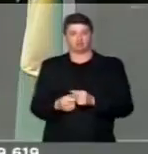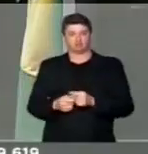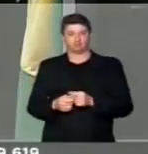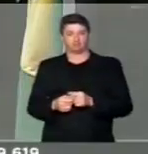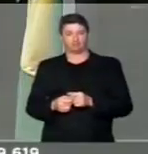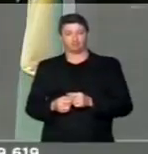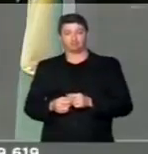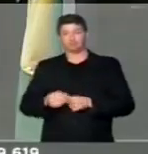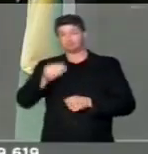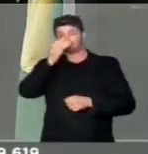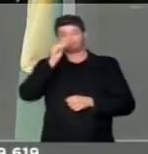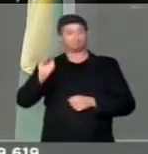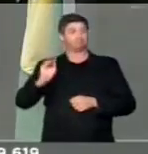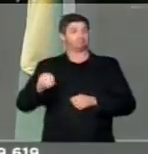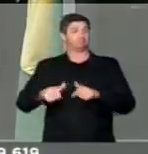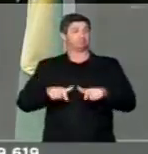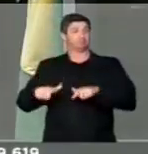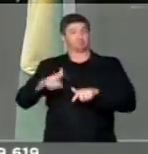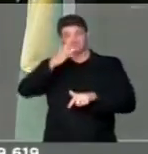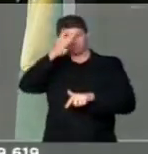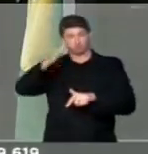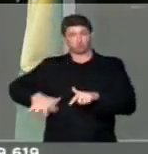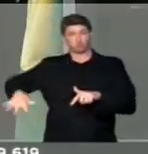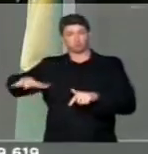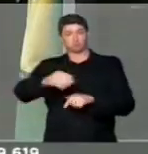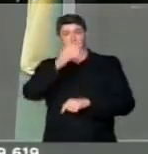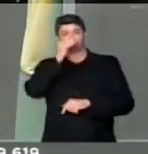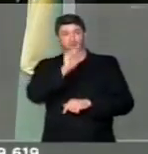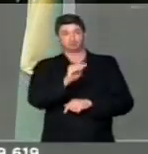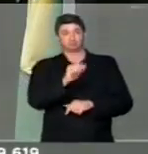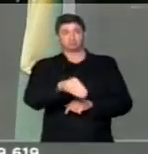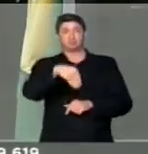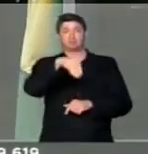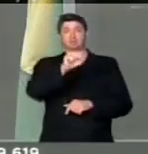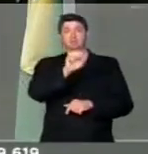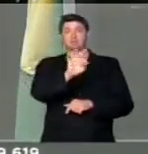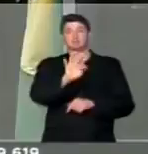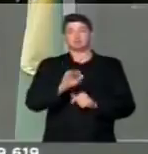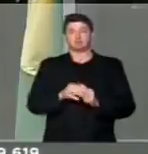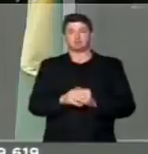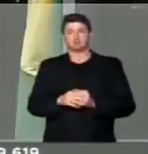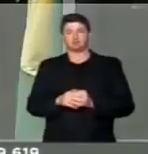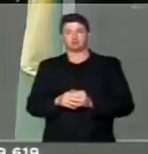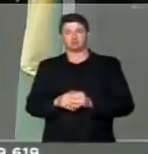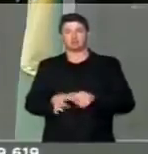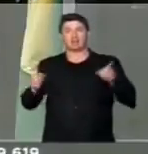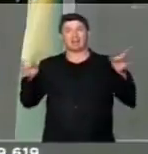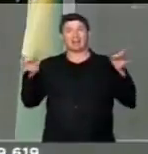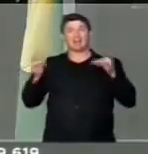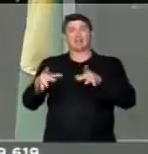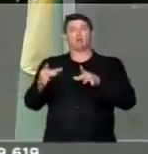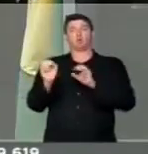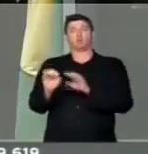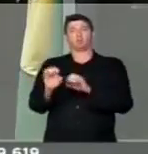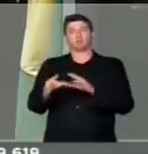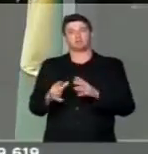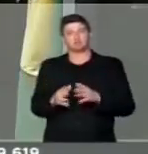às costas aos trabalhadores, voltou às costas aos sem terra, abandonou a